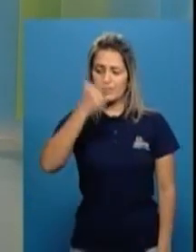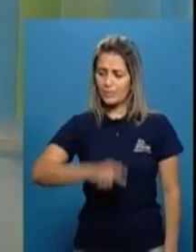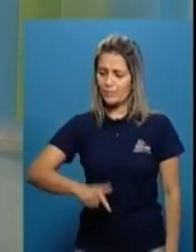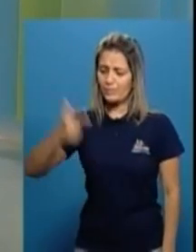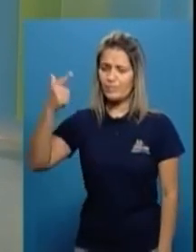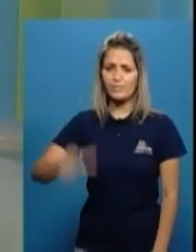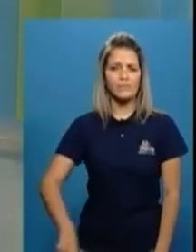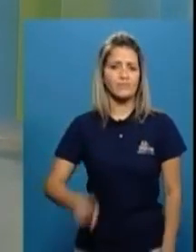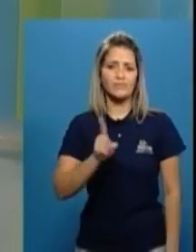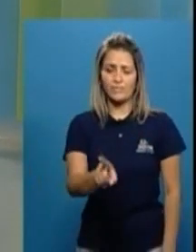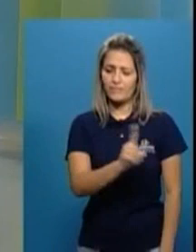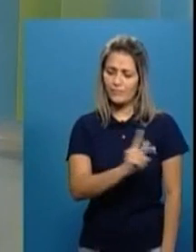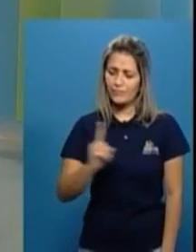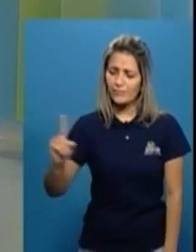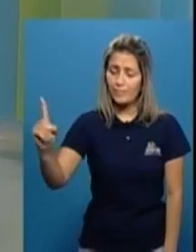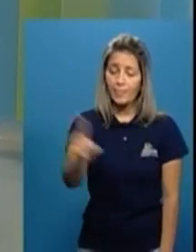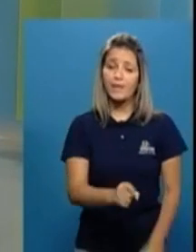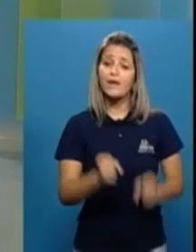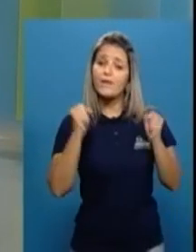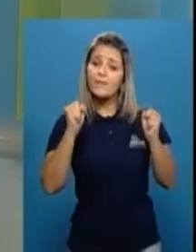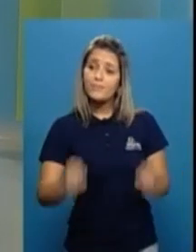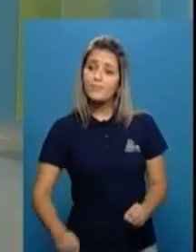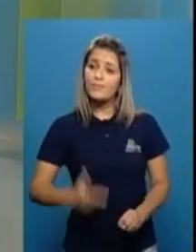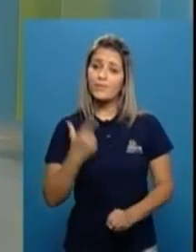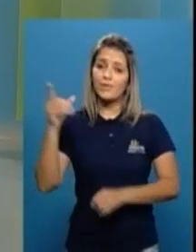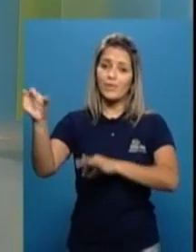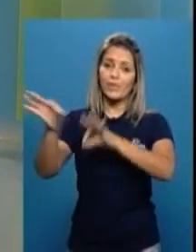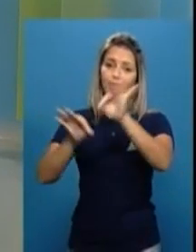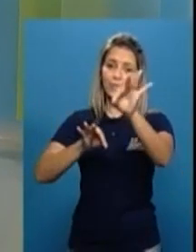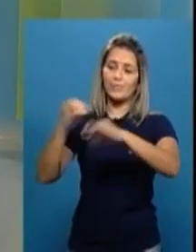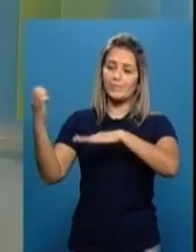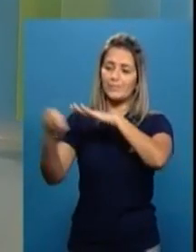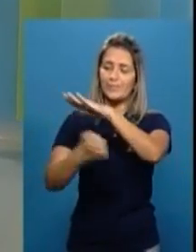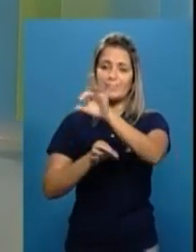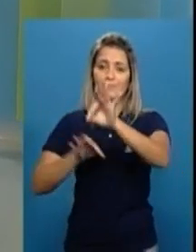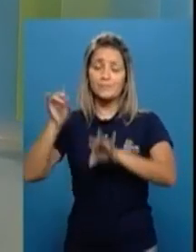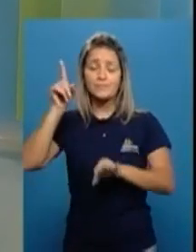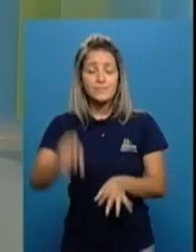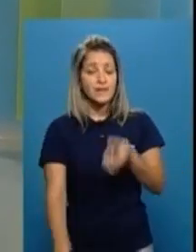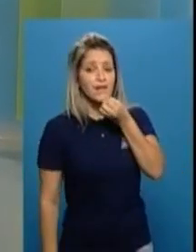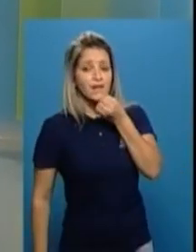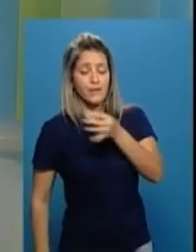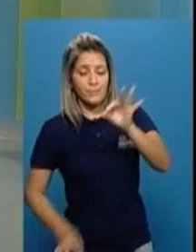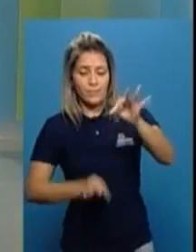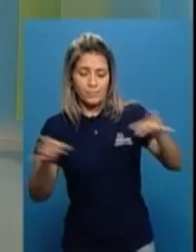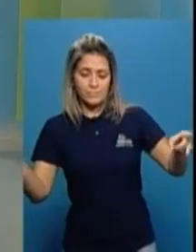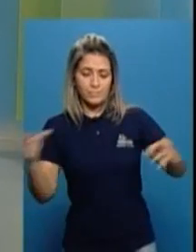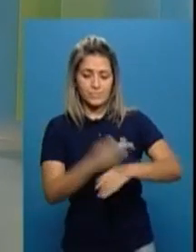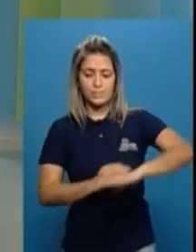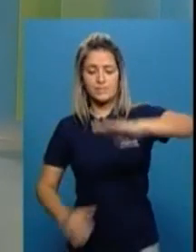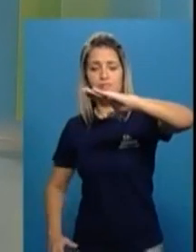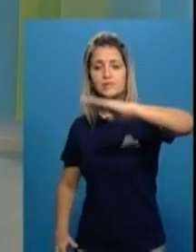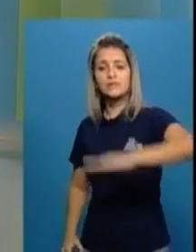repetitivas. Existe também a possibilidade de terceirização desse projeto. Outra vantagem é que, terminando o projeto, esses